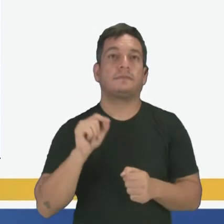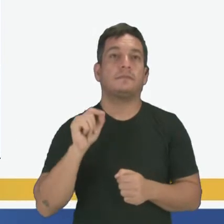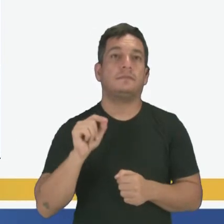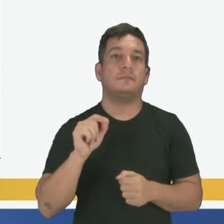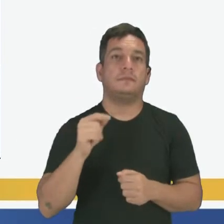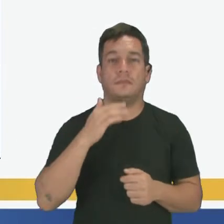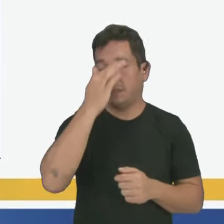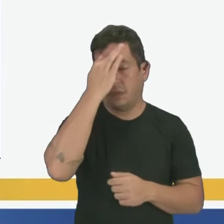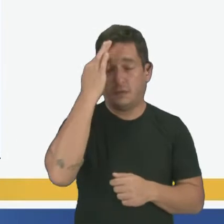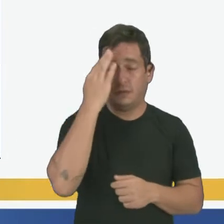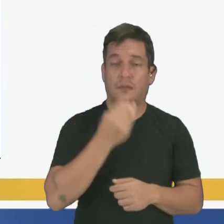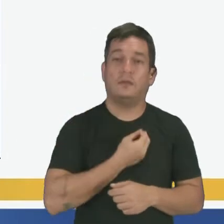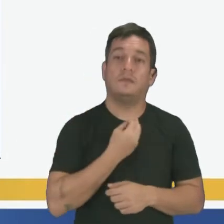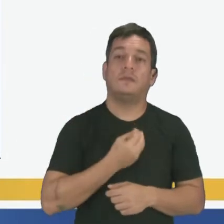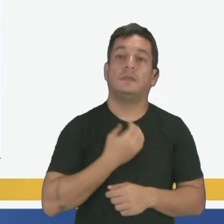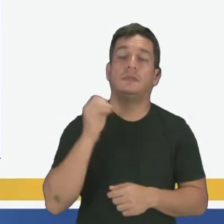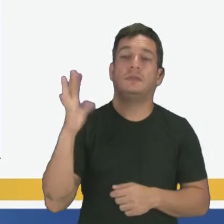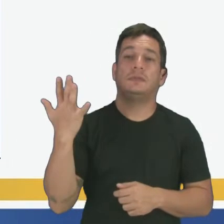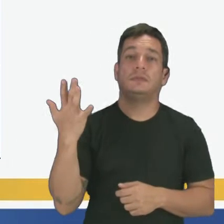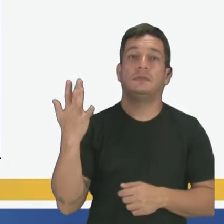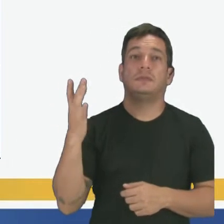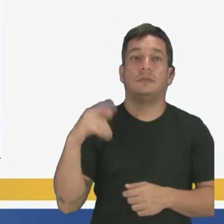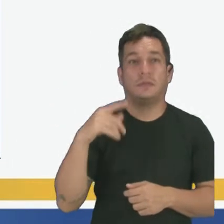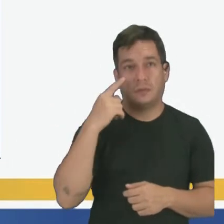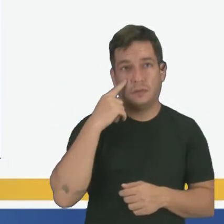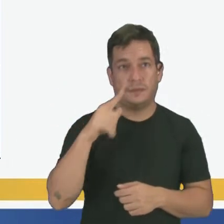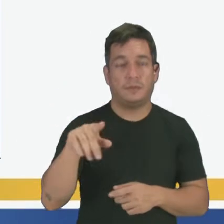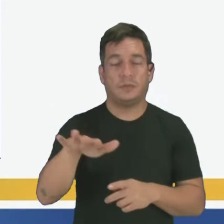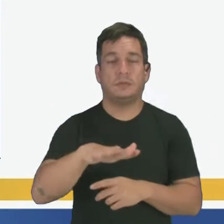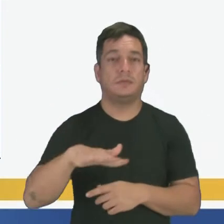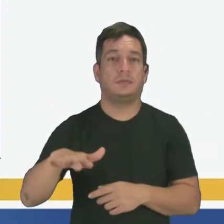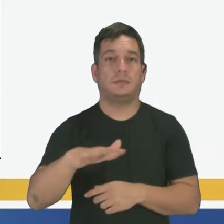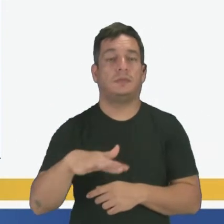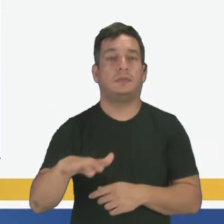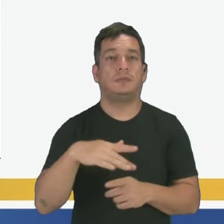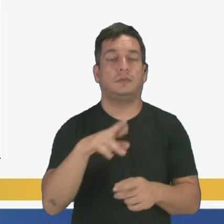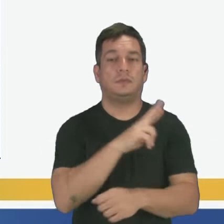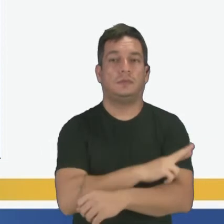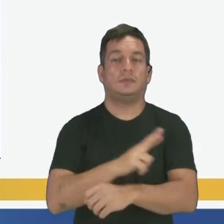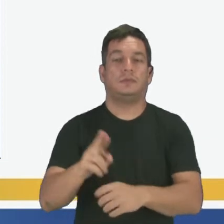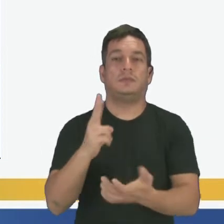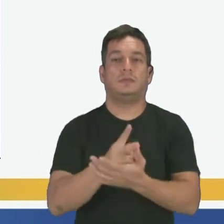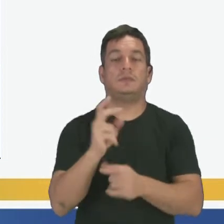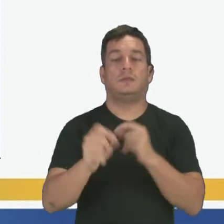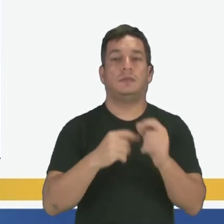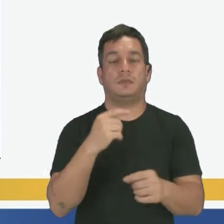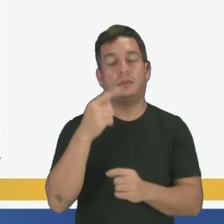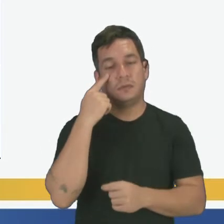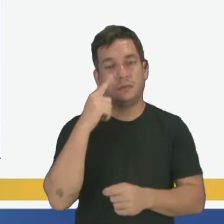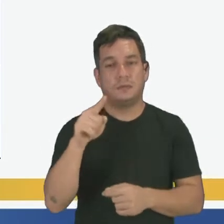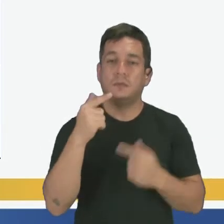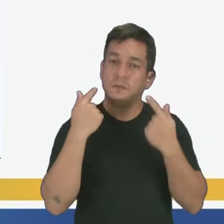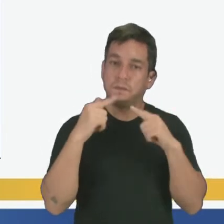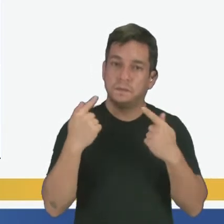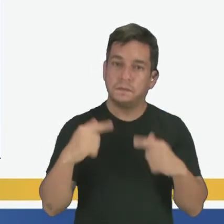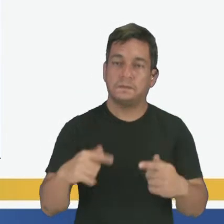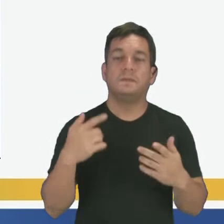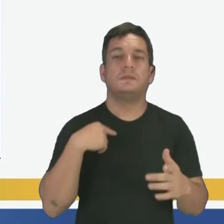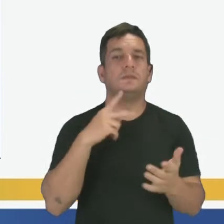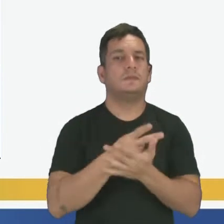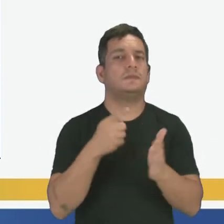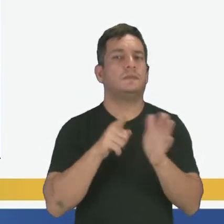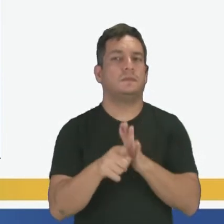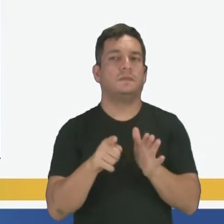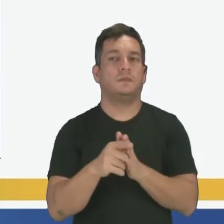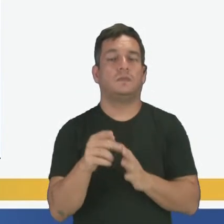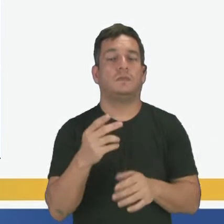a filosofia de vida acontecer na sua vida, ela olha para a sociedade, para as religiões sempre com um olhar crítico, sempre questionando,